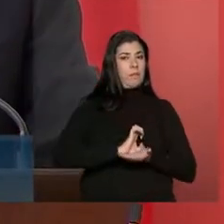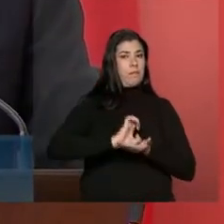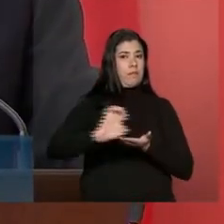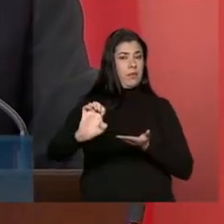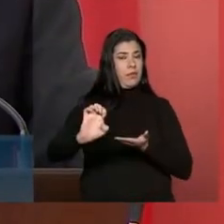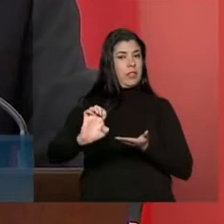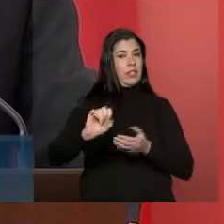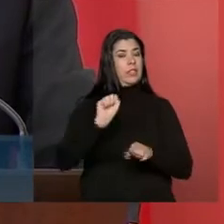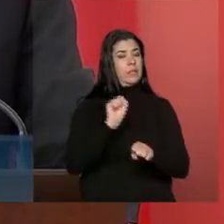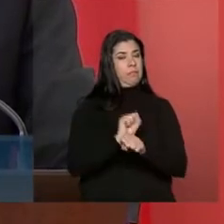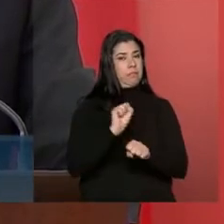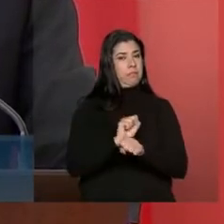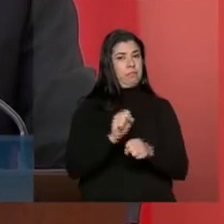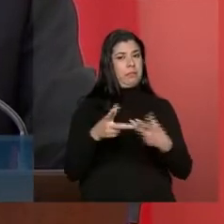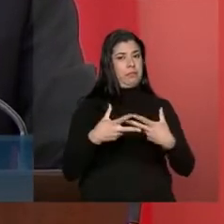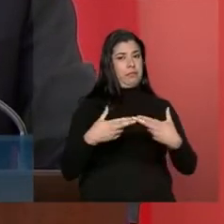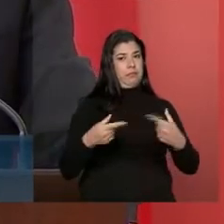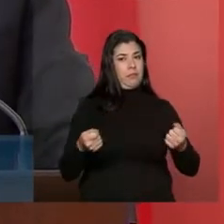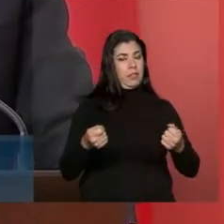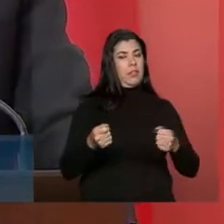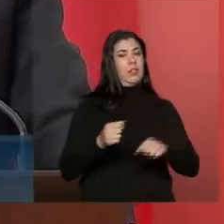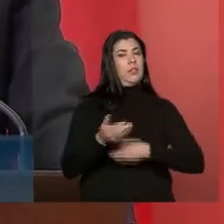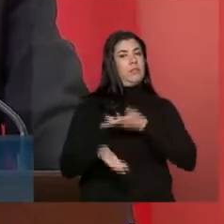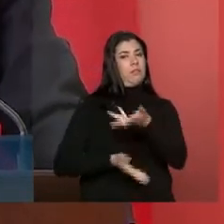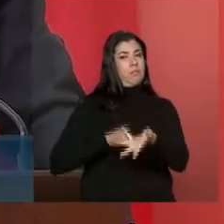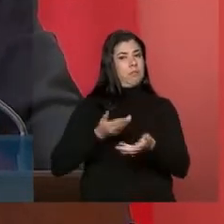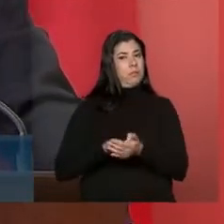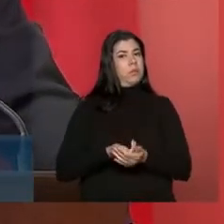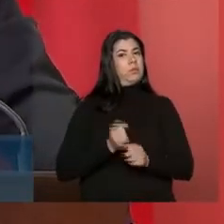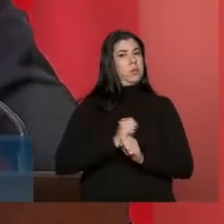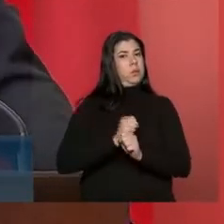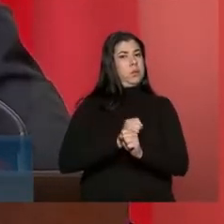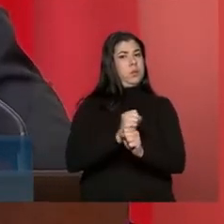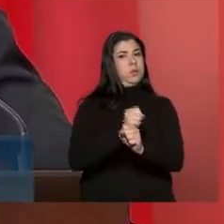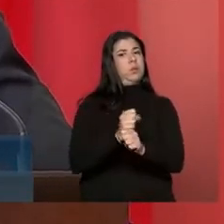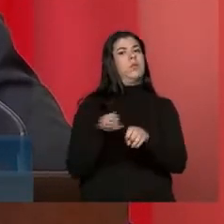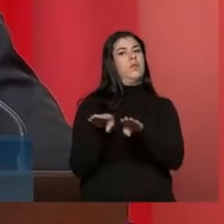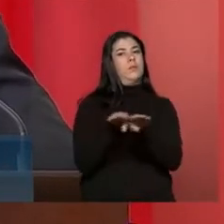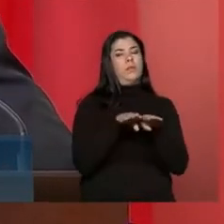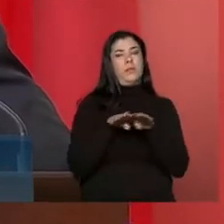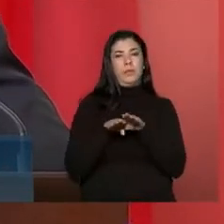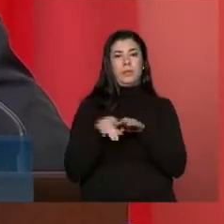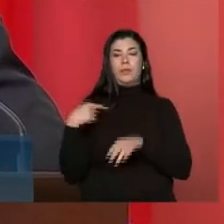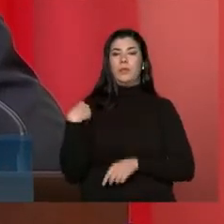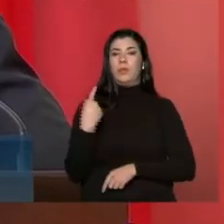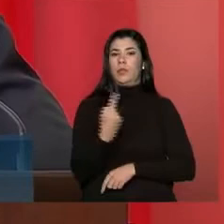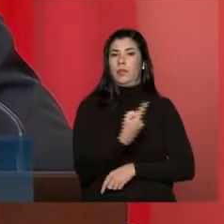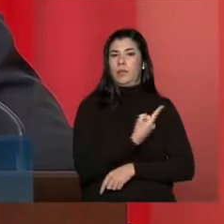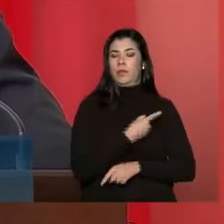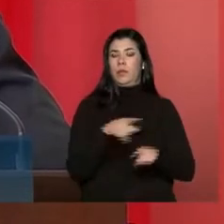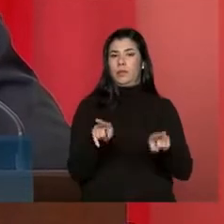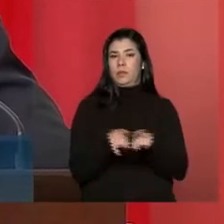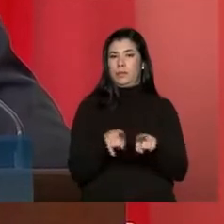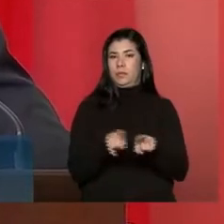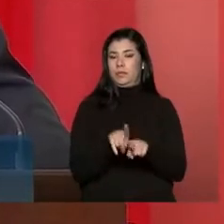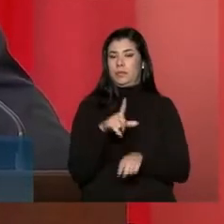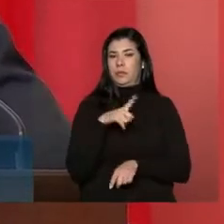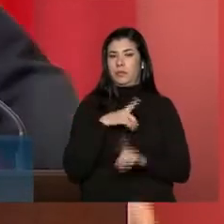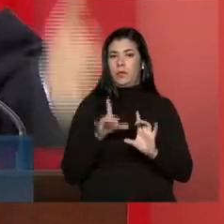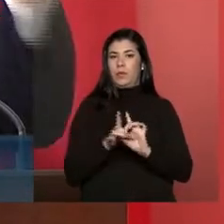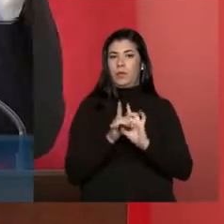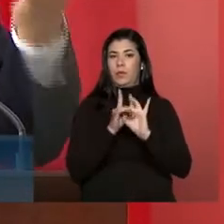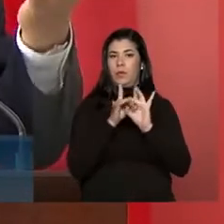relacionamento não apenas seja de longo prazo, mas também estável. Nós também estamos dispostos